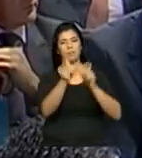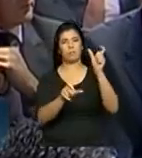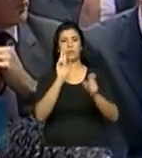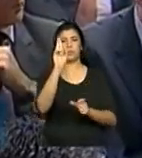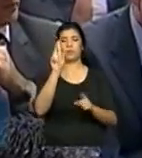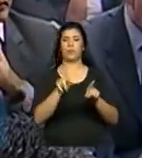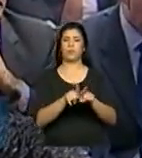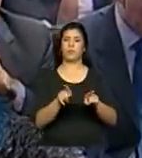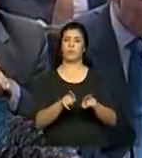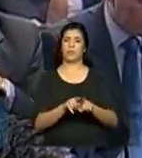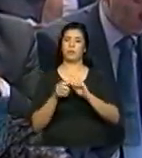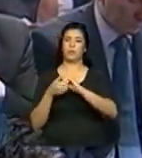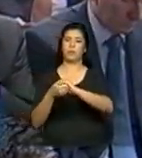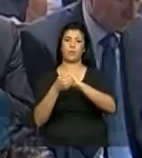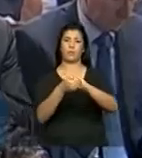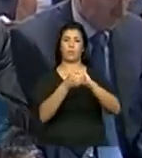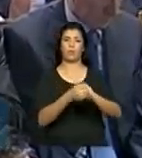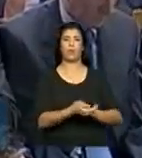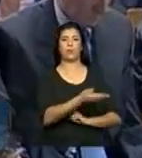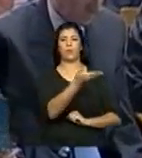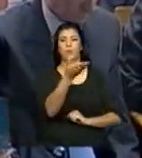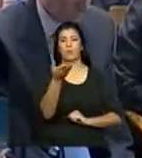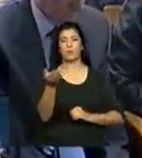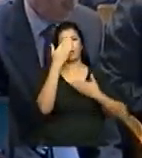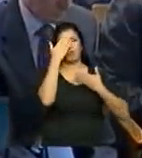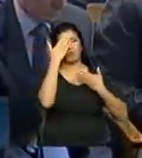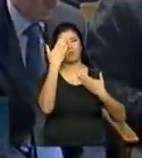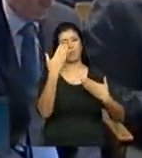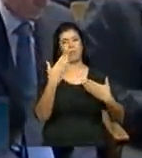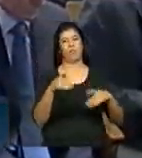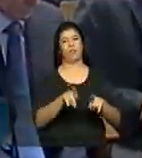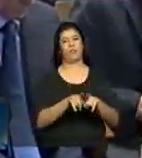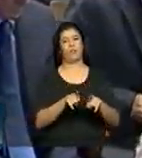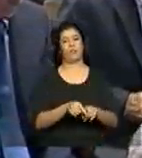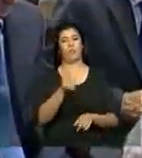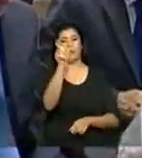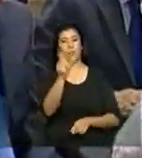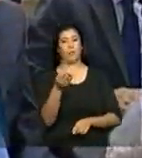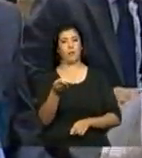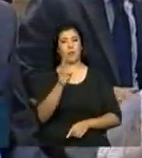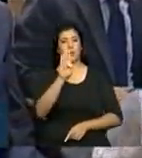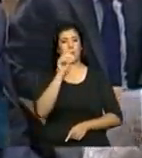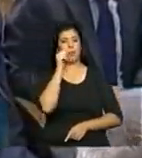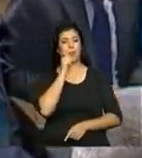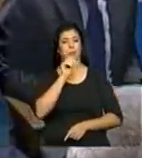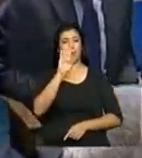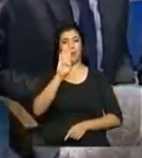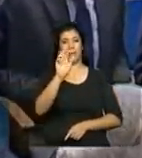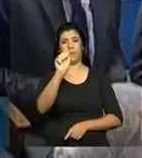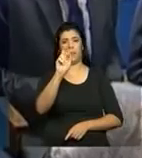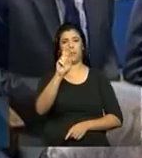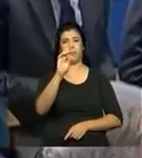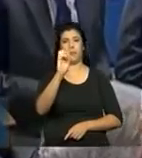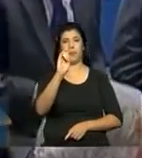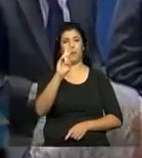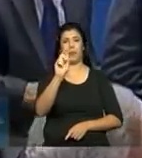Quero cumprimentar e saudar e agradecer aqui a Bartira, Bartira